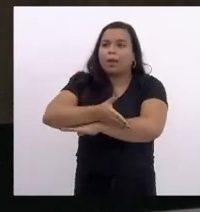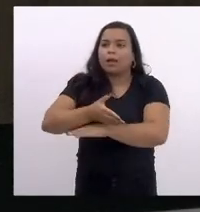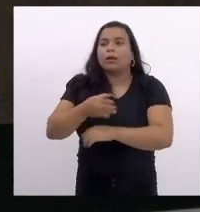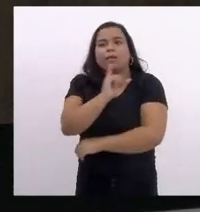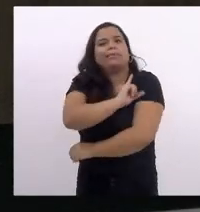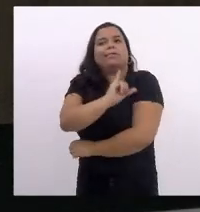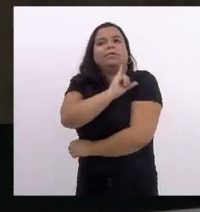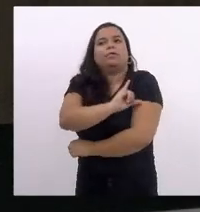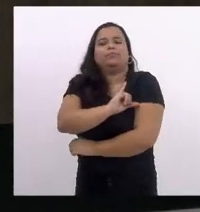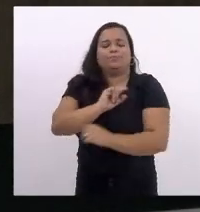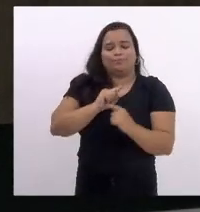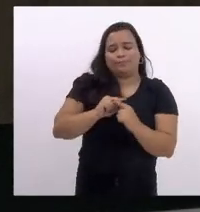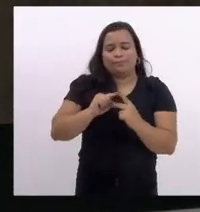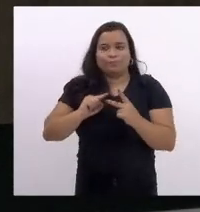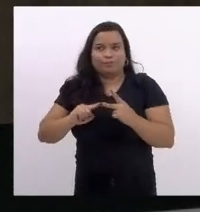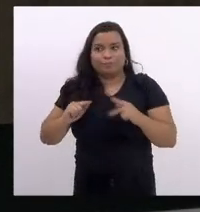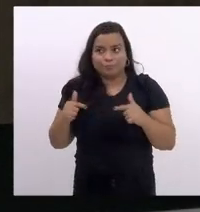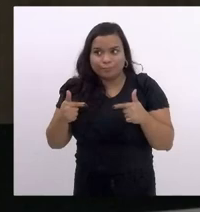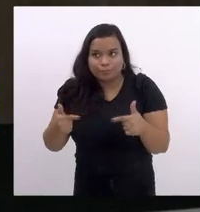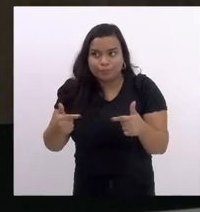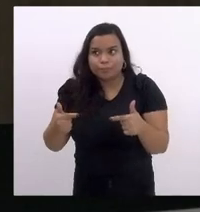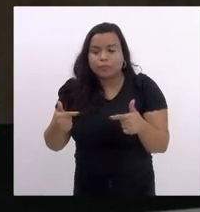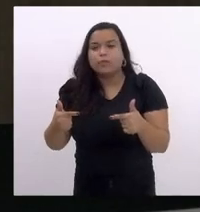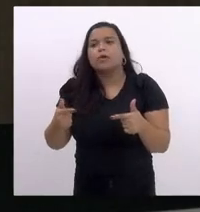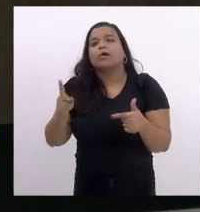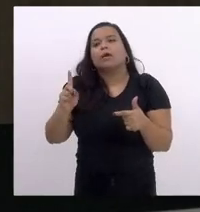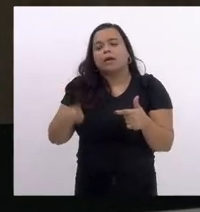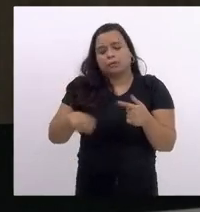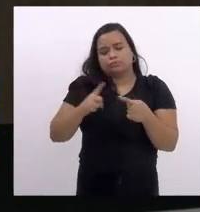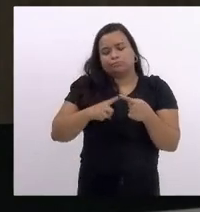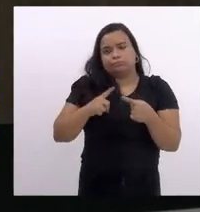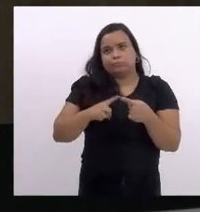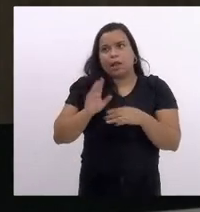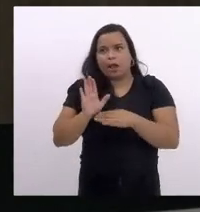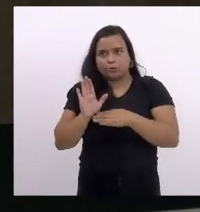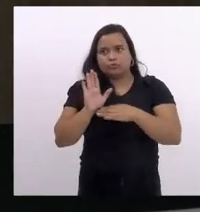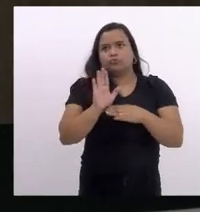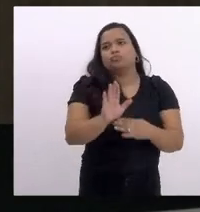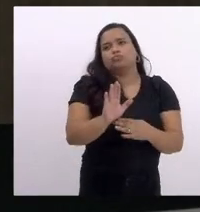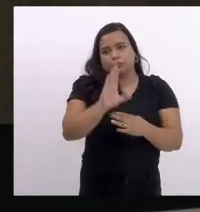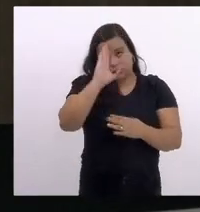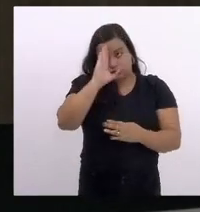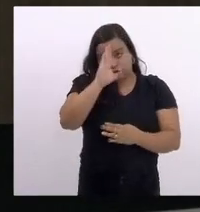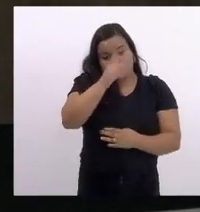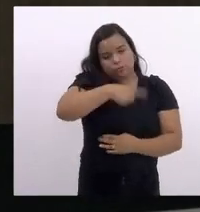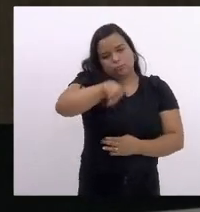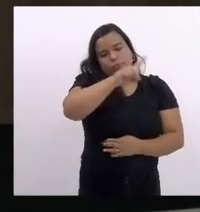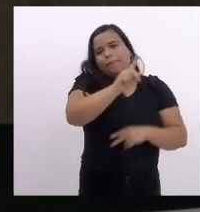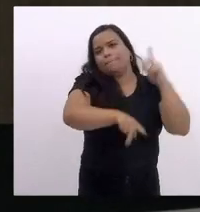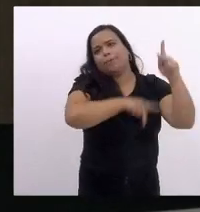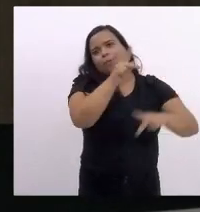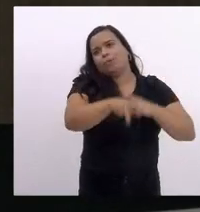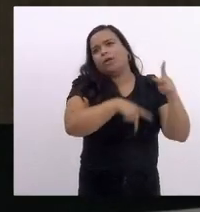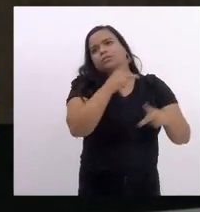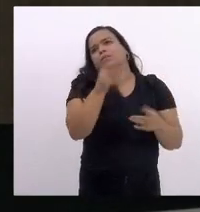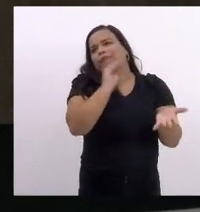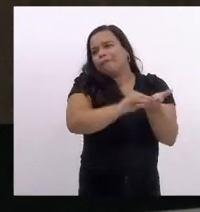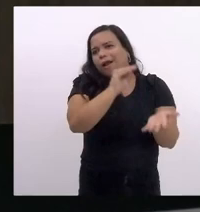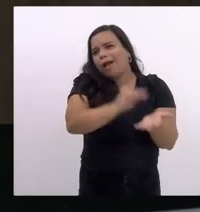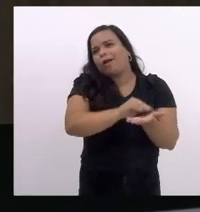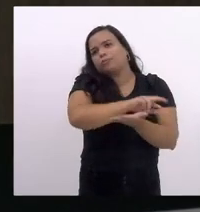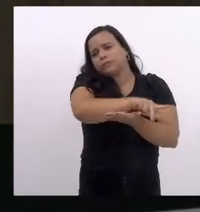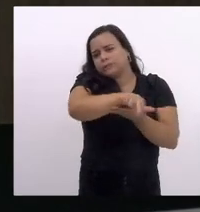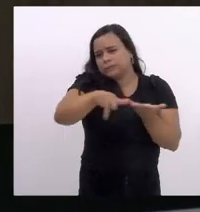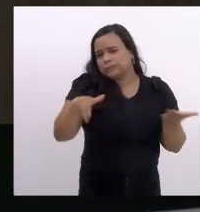frentes, a frente da ajuda direta à população desassistida, com rendas